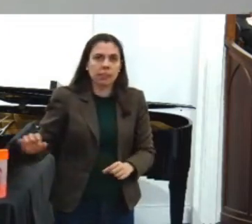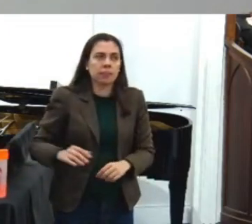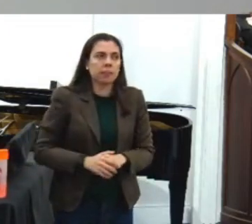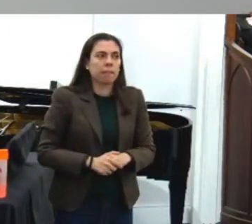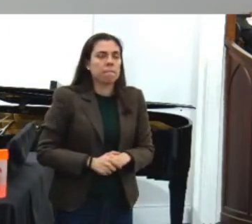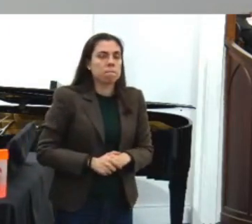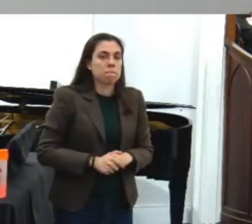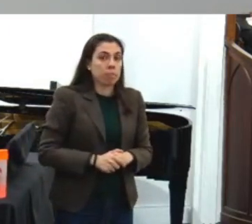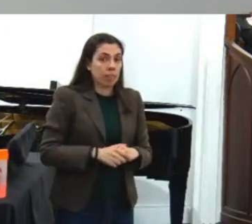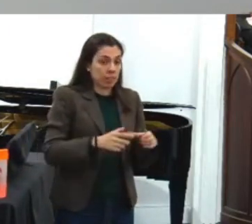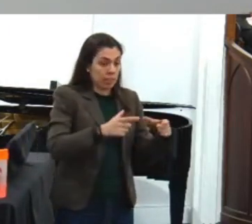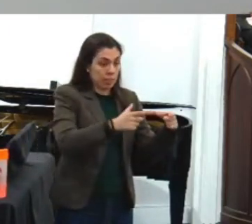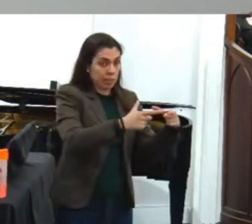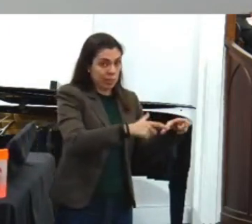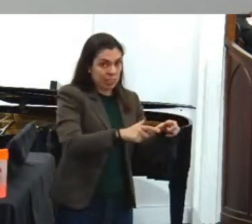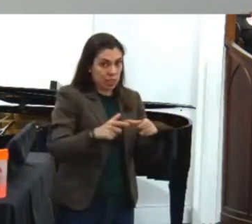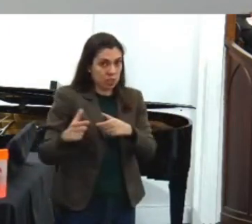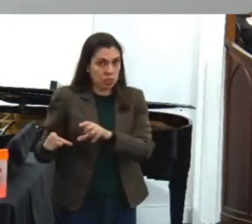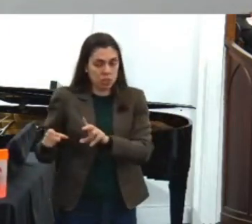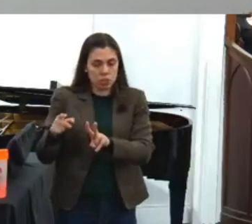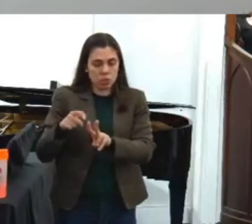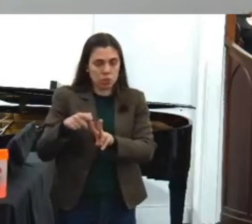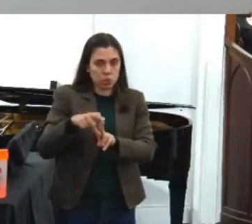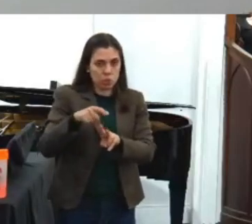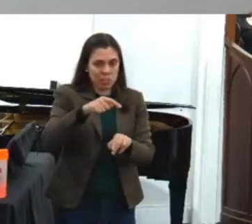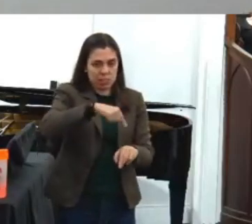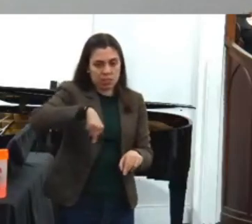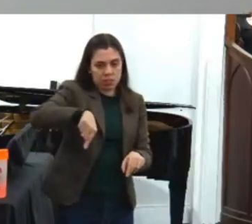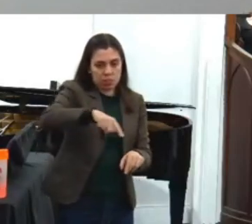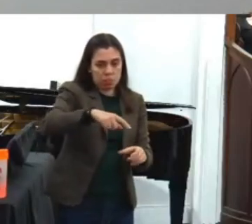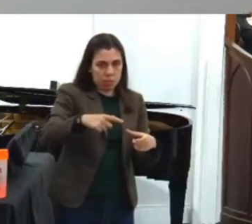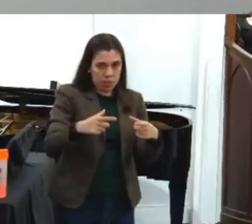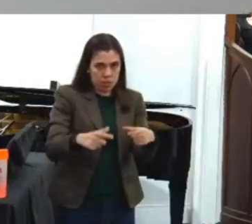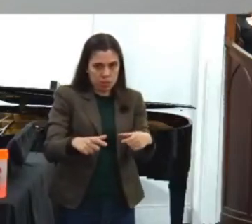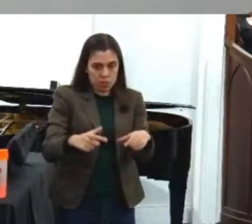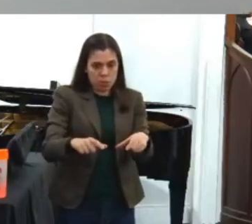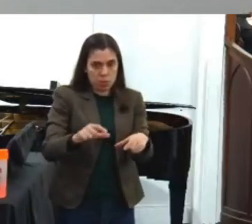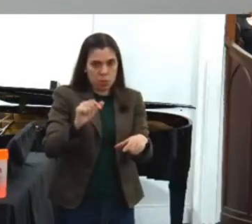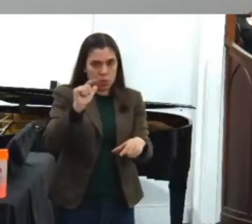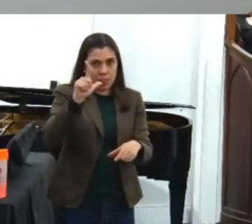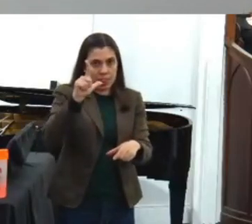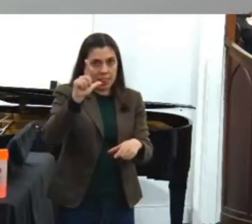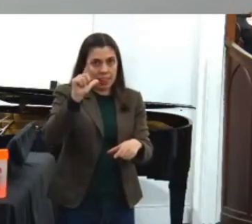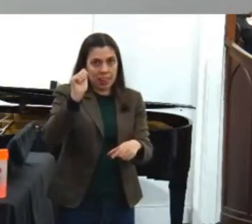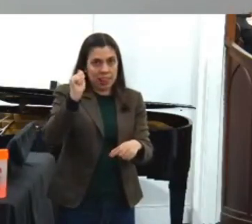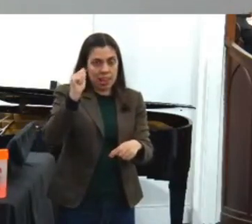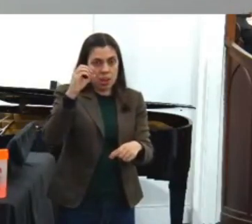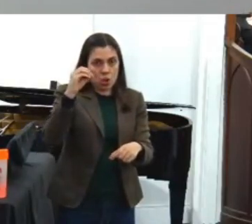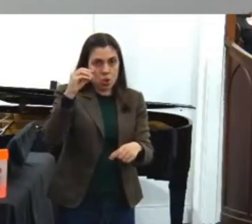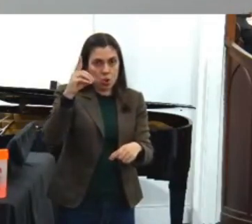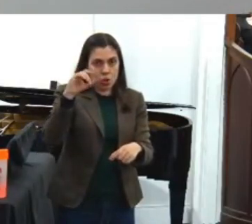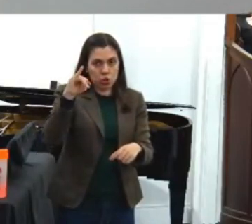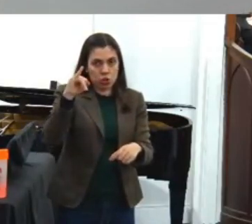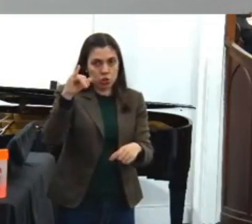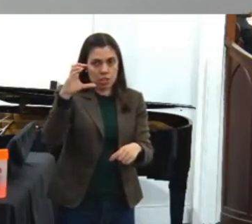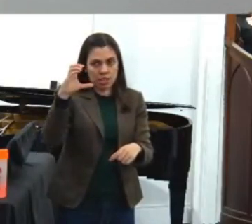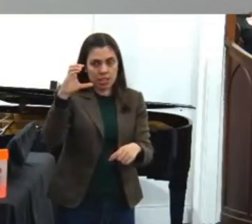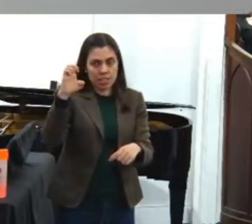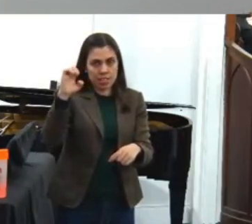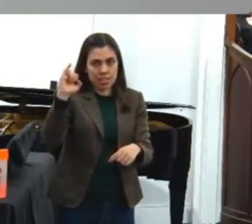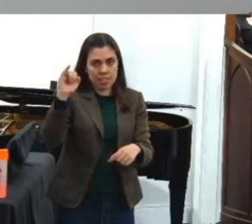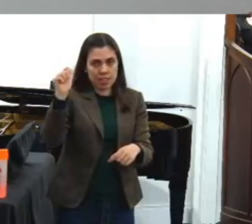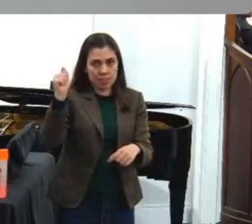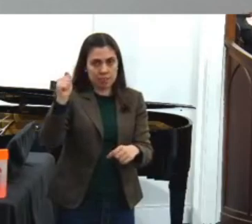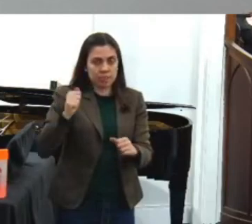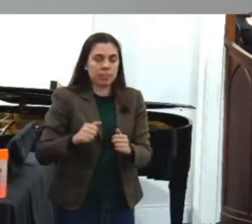nem frio, mas és morno, estou a ponto de vomitar-te da minha boca. A cidade